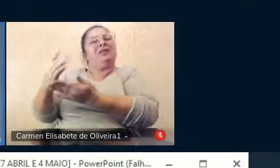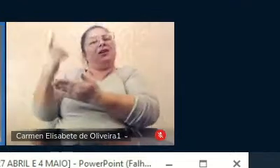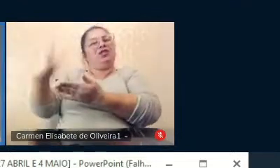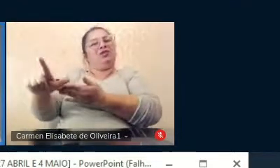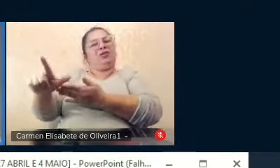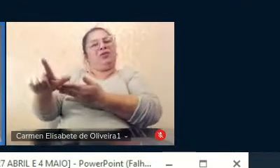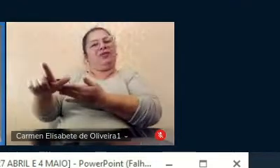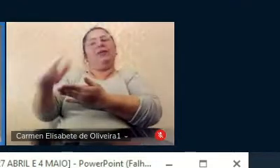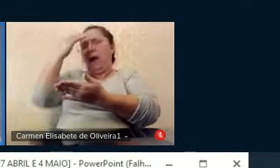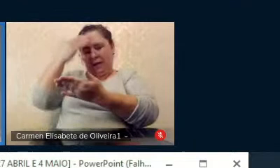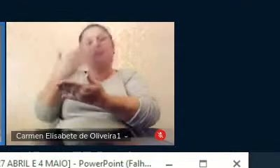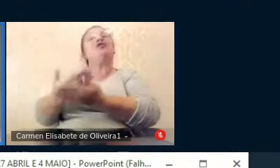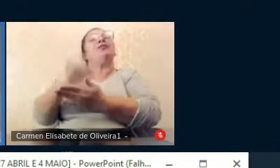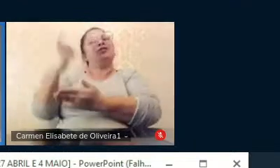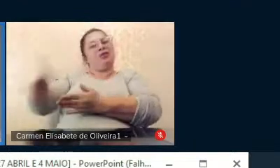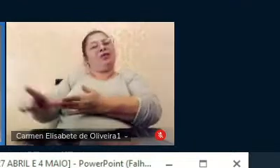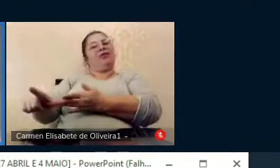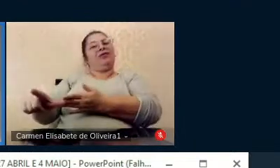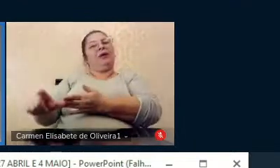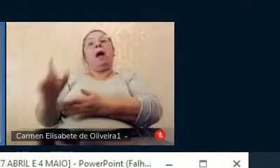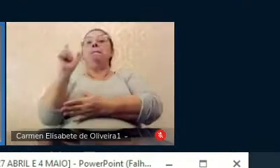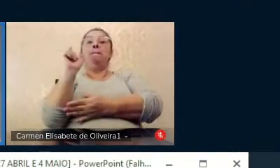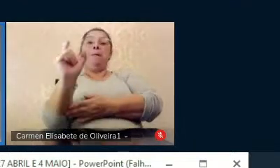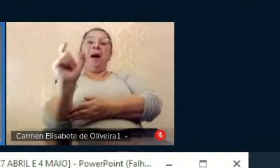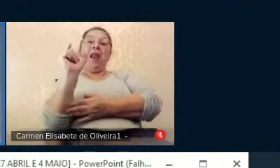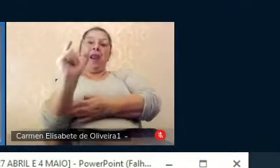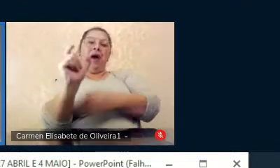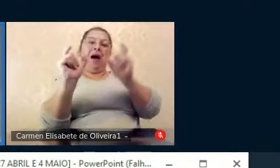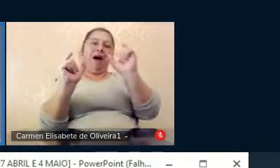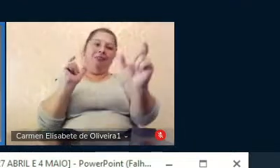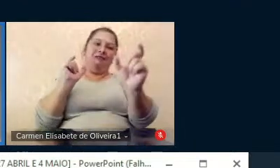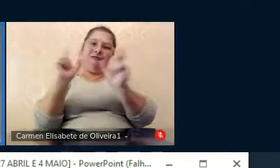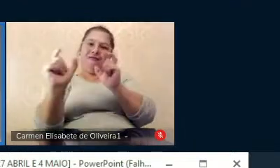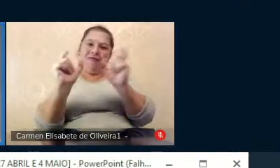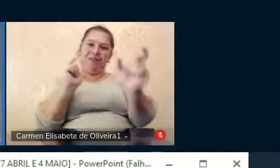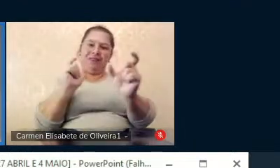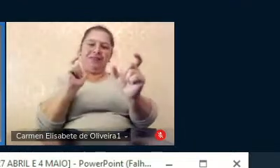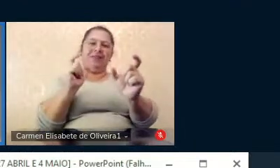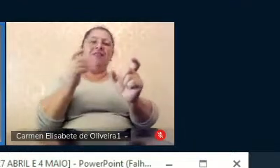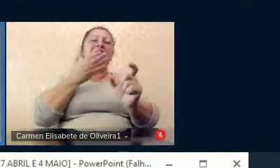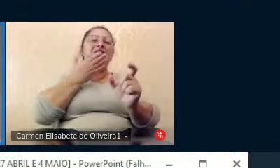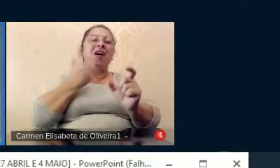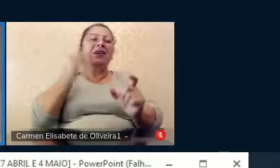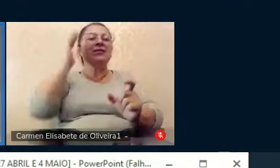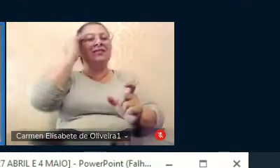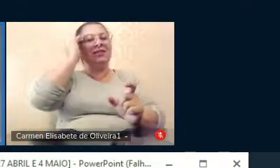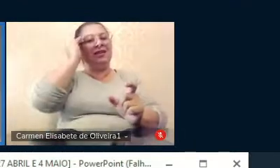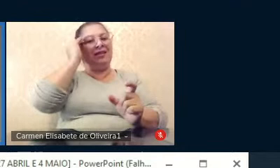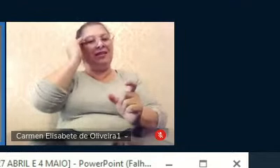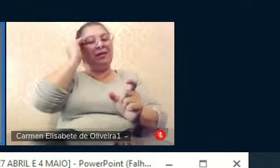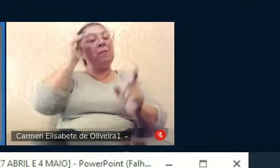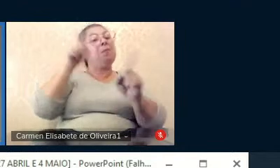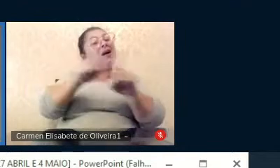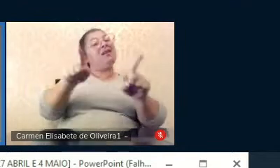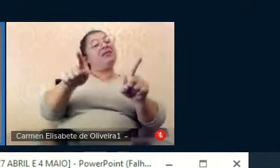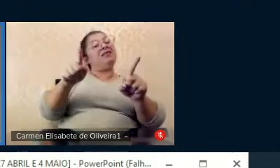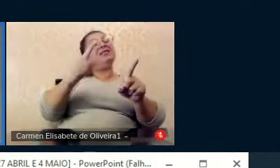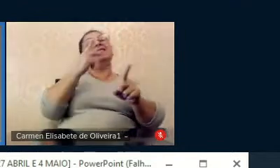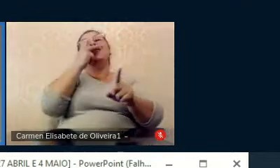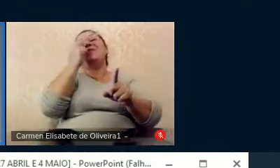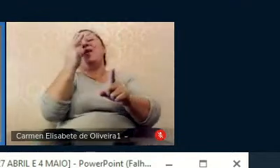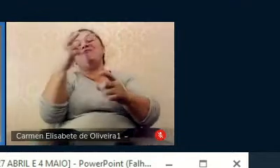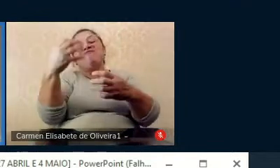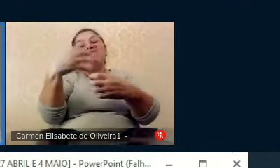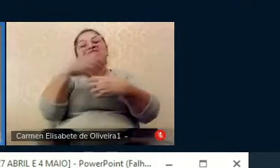que palavras lindas. Fáceis de entender, uma linguagem muito simples, muito fácil, mas também, ao mesmo tempo, é muito